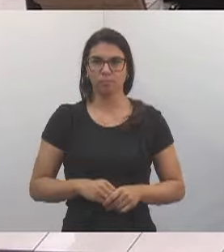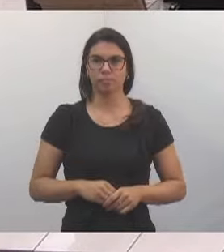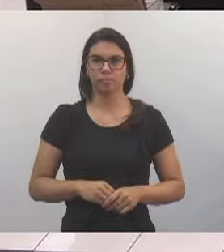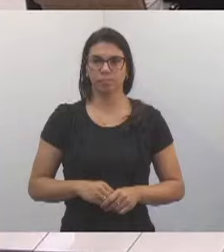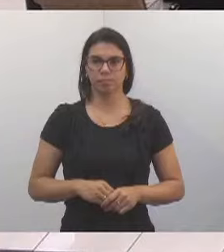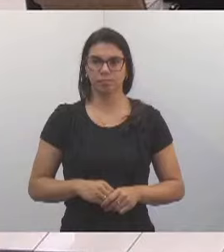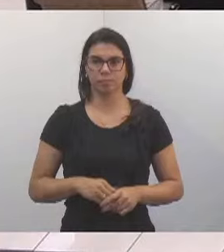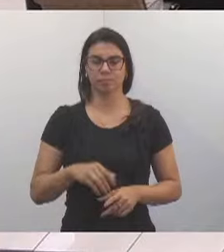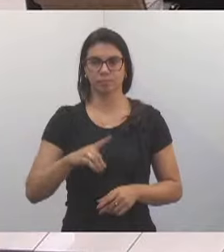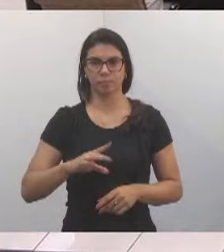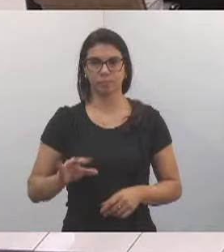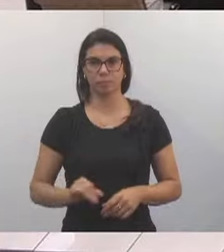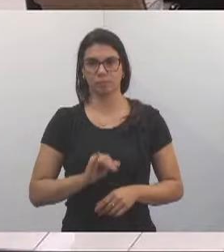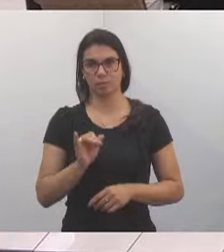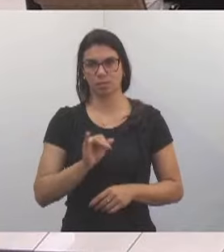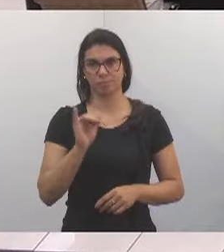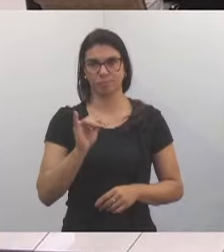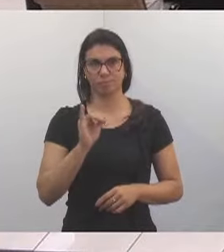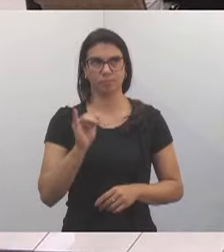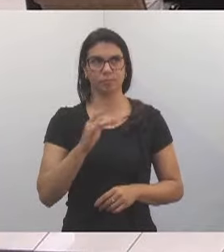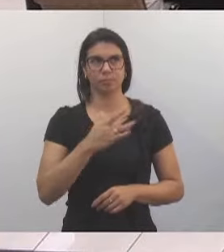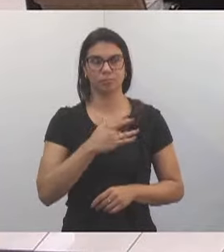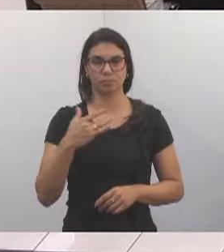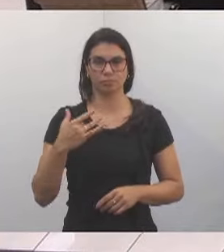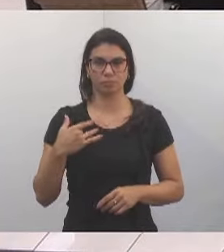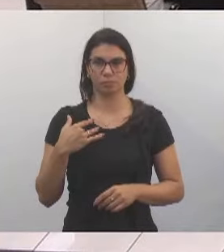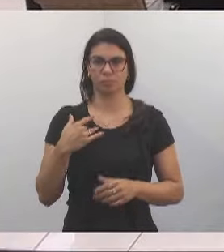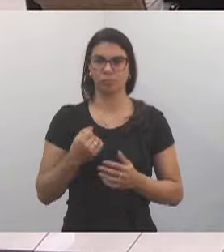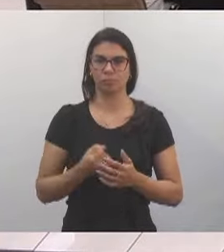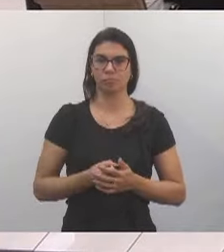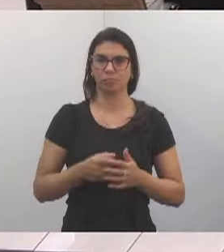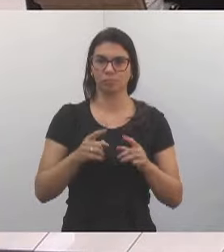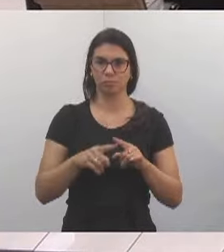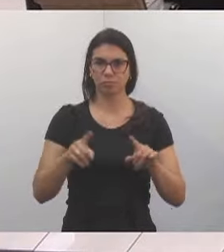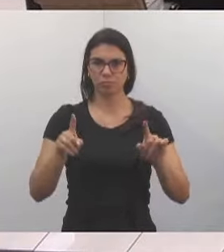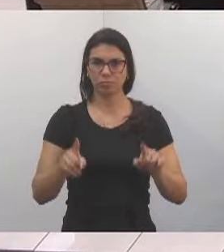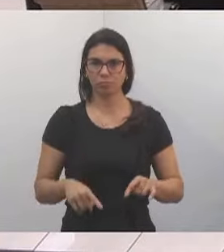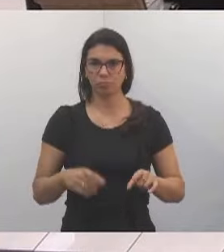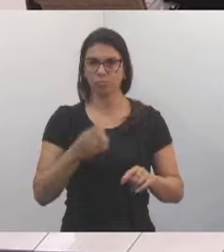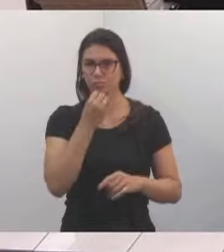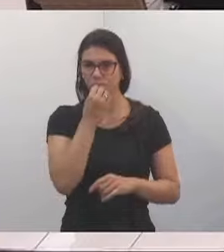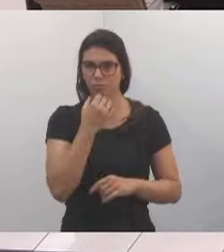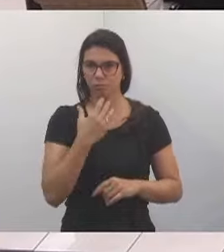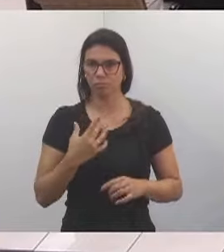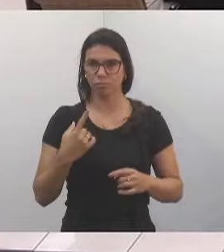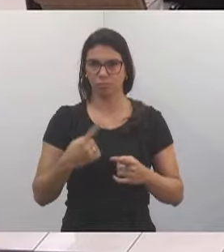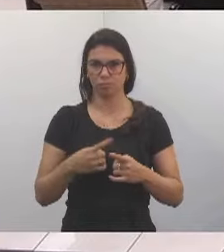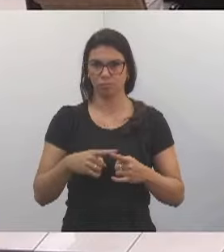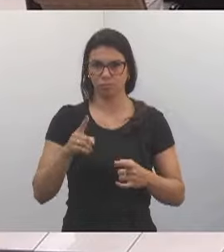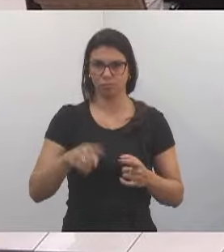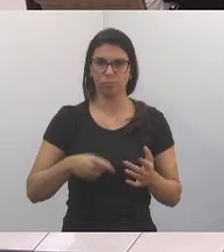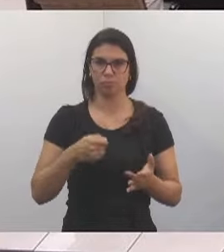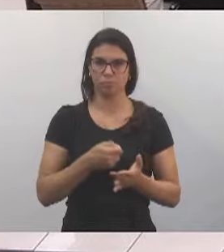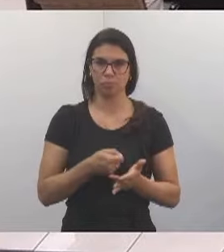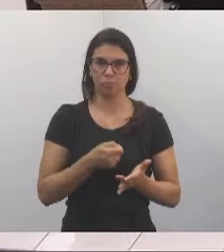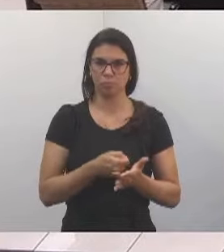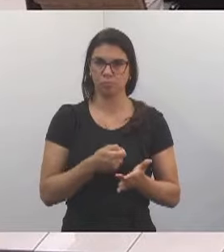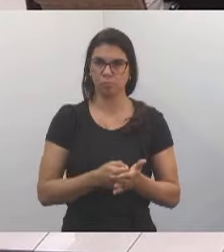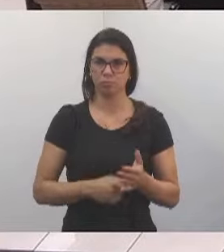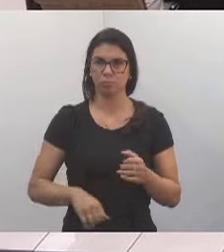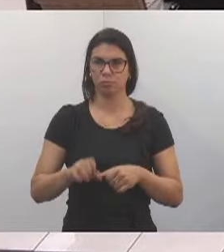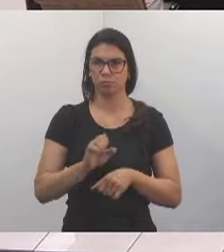É fundamental que a prestação de saúde pública seja de qualidade, pois é obrigação do Estado